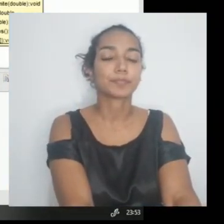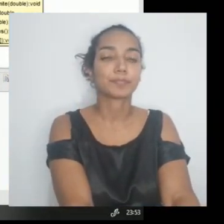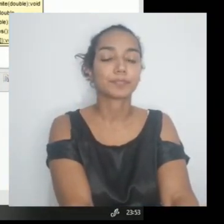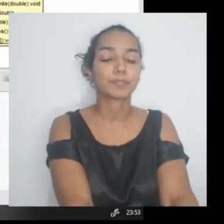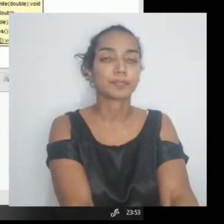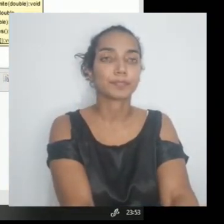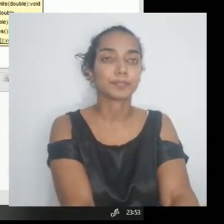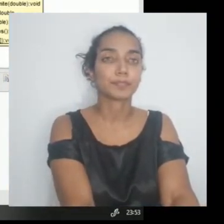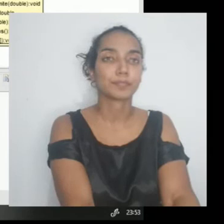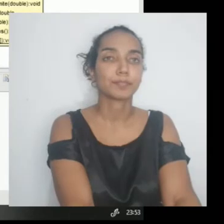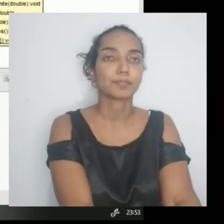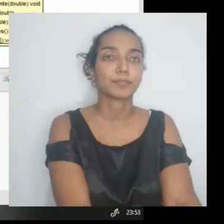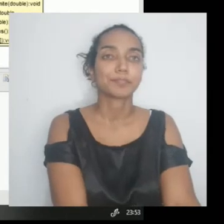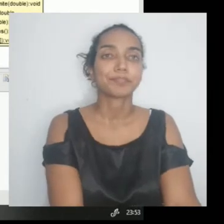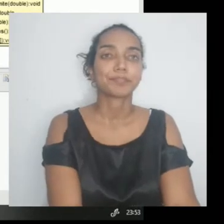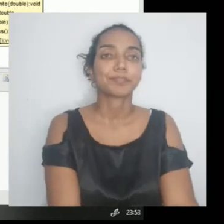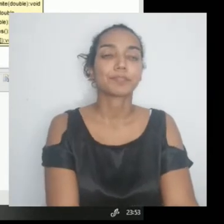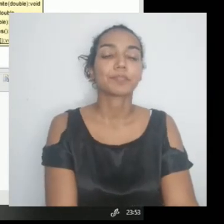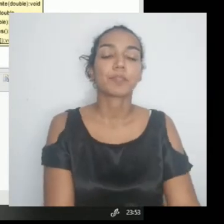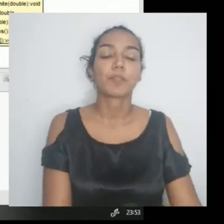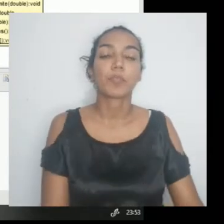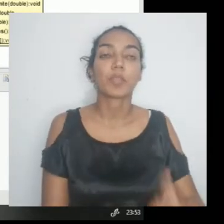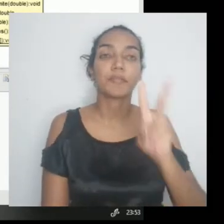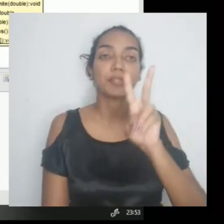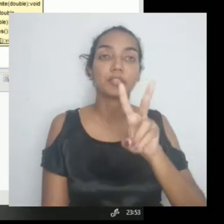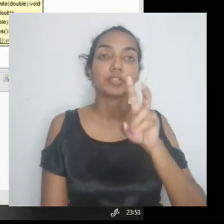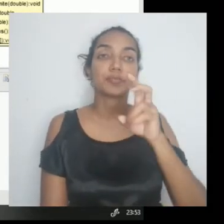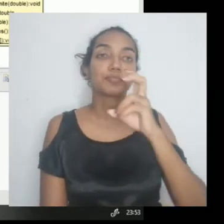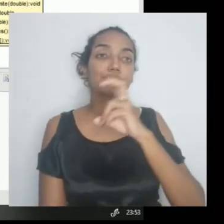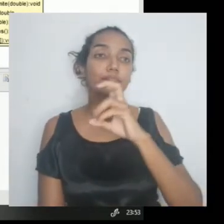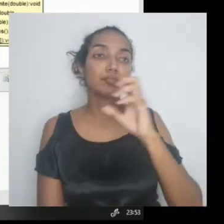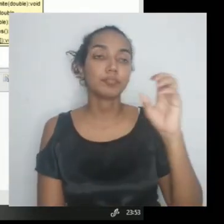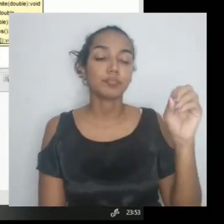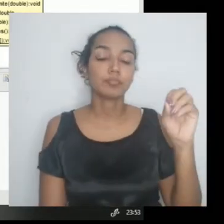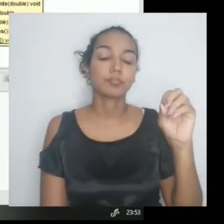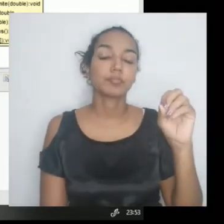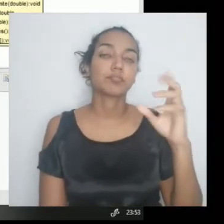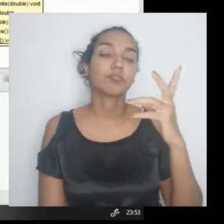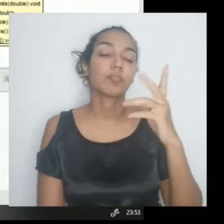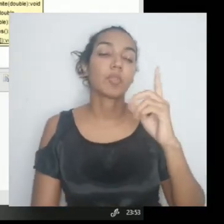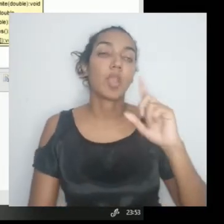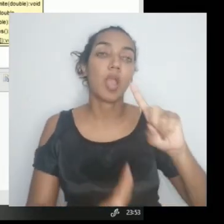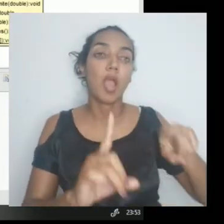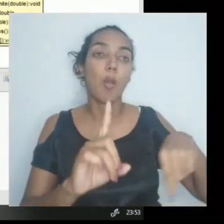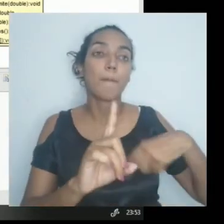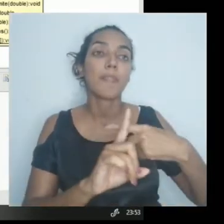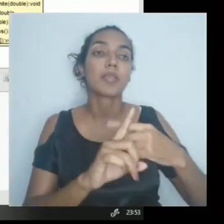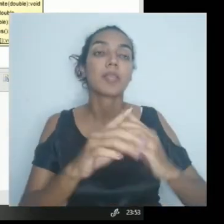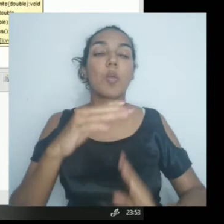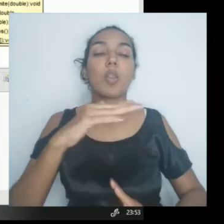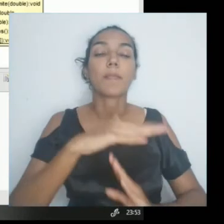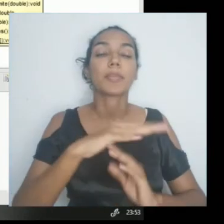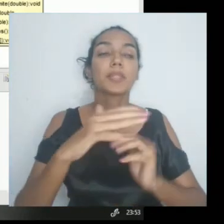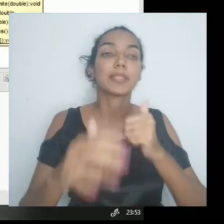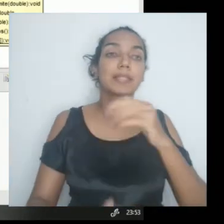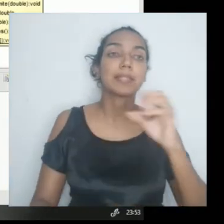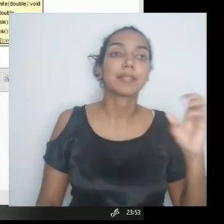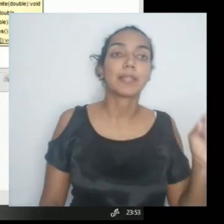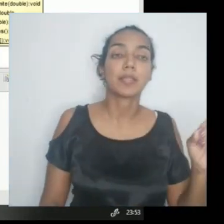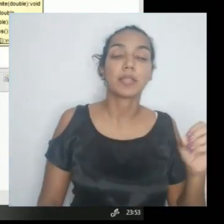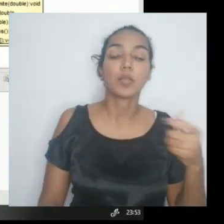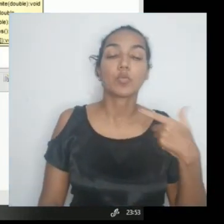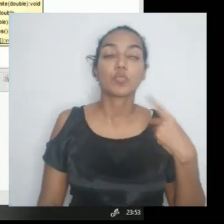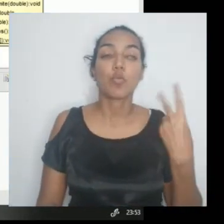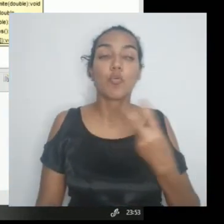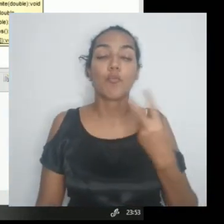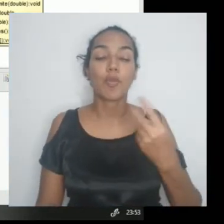o limite de 100. Ou seja, eu tenho um limite de 200 e eu estou com um saldo negativo de 125. Calcular juros. O método calcular